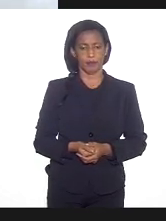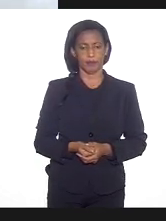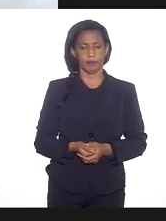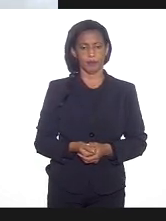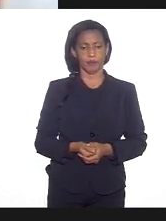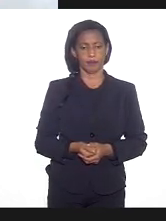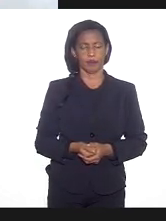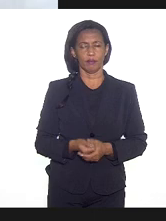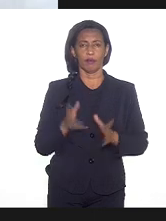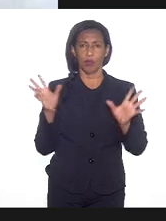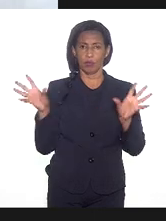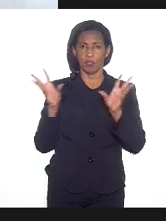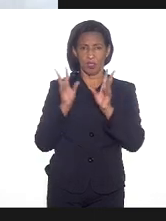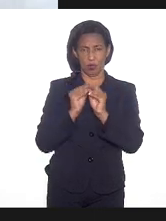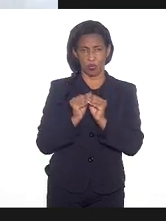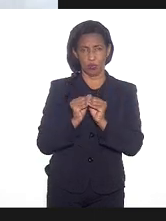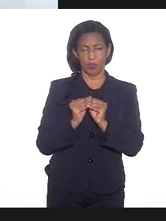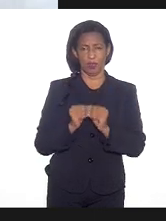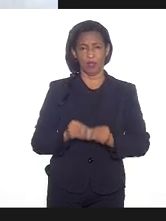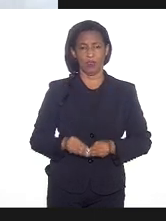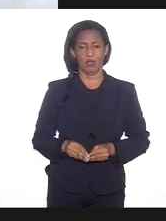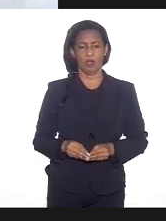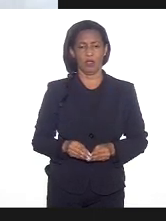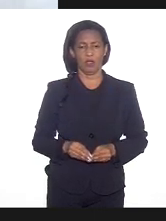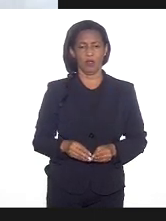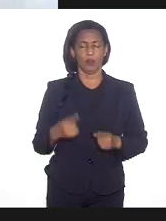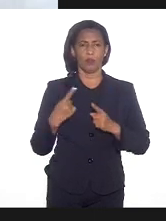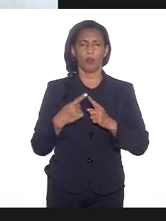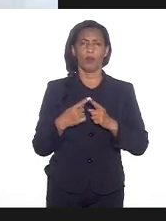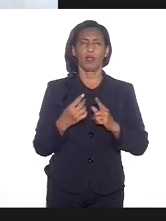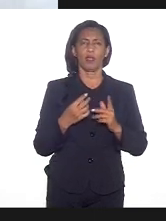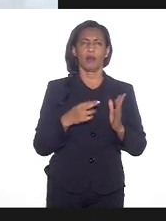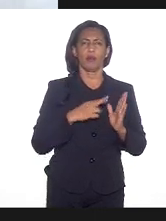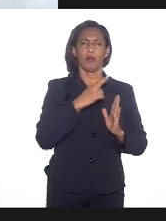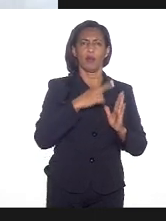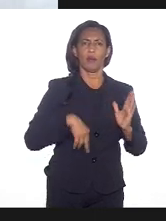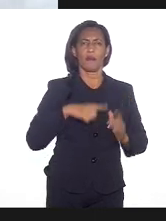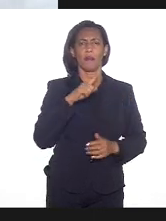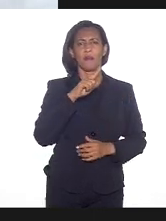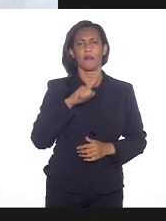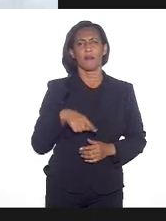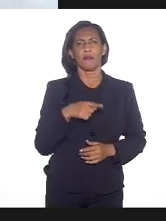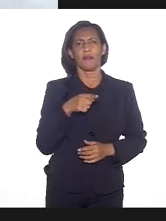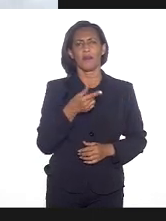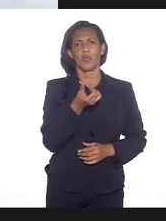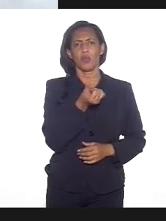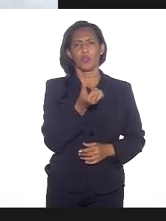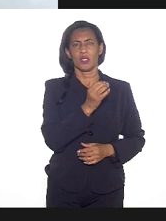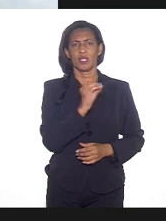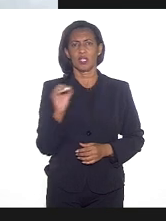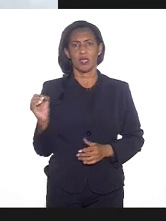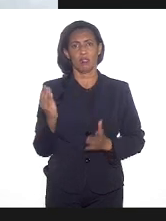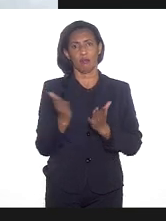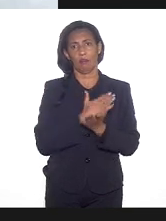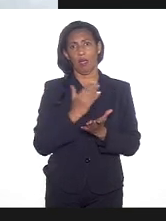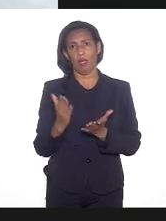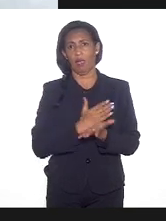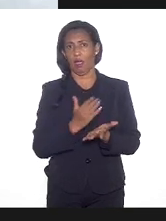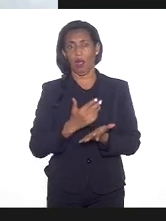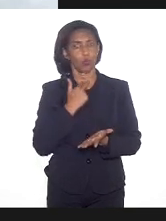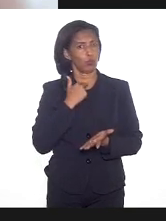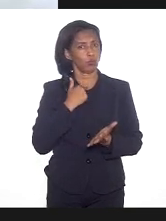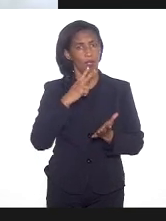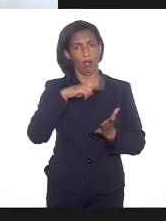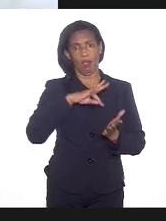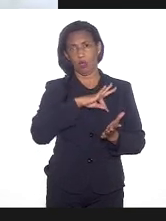Aqui eu vou tentar resumir, porque o meu relatório tem quase 1.600 páginas, obviamente não daria para ler